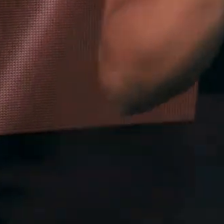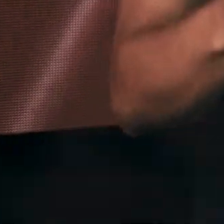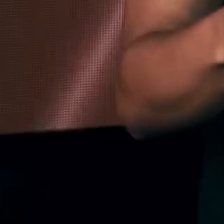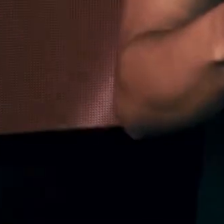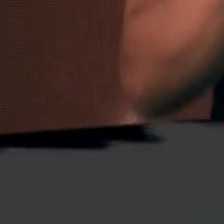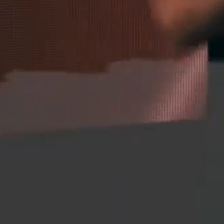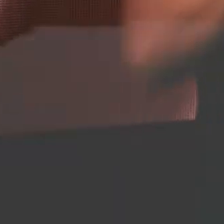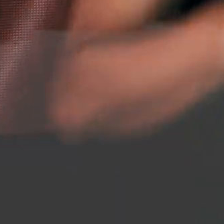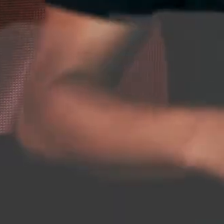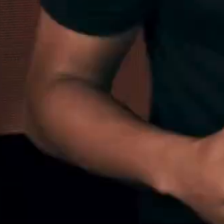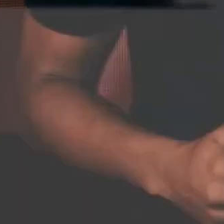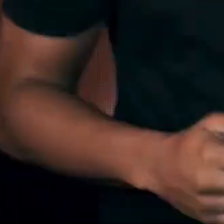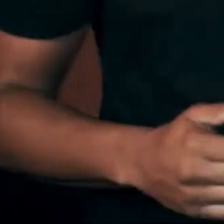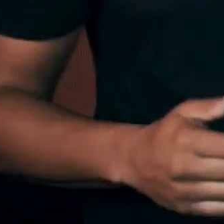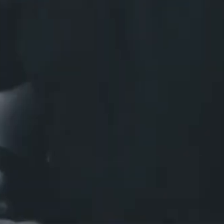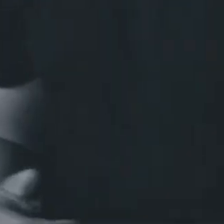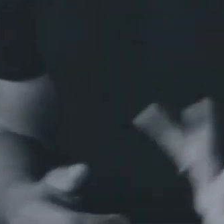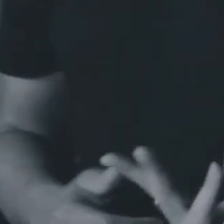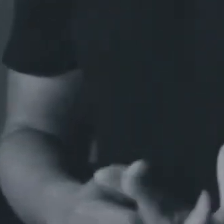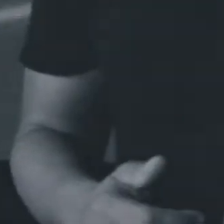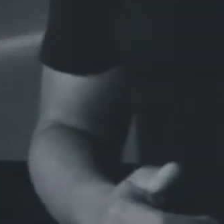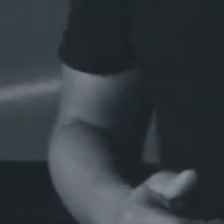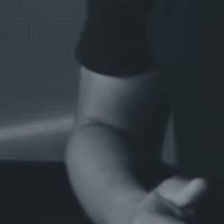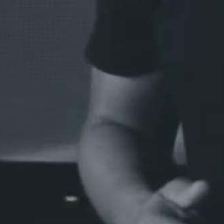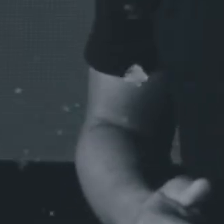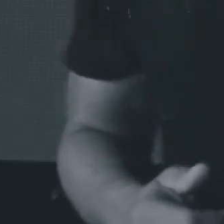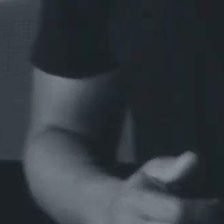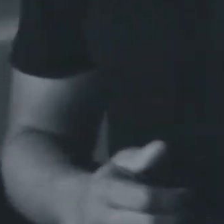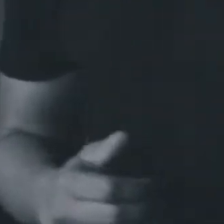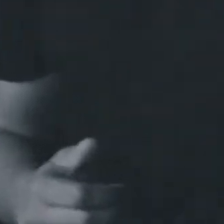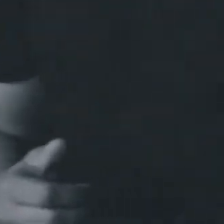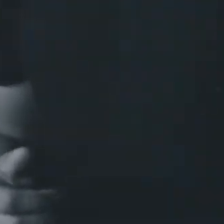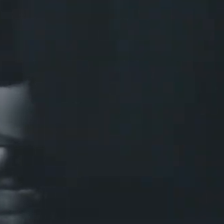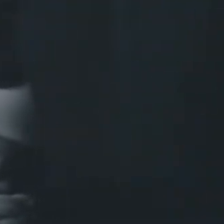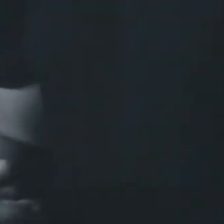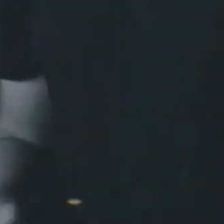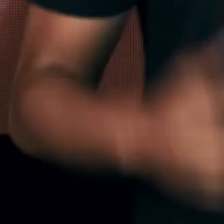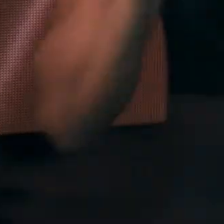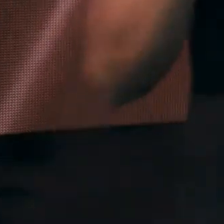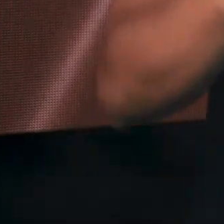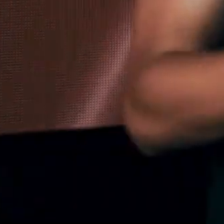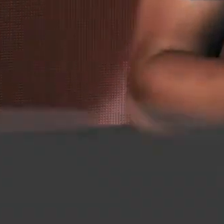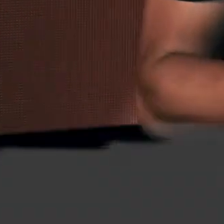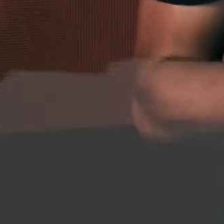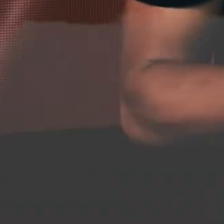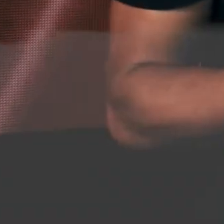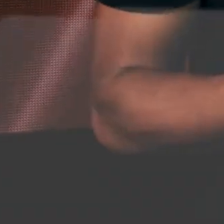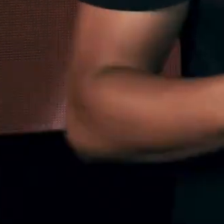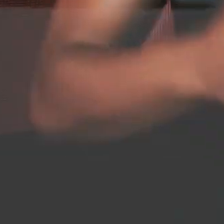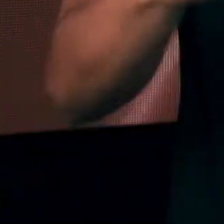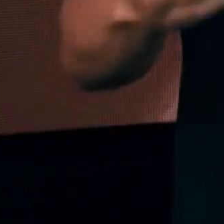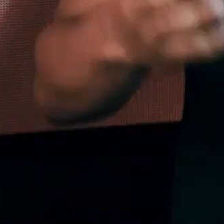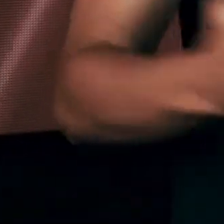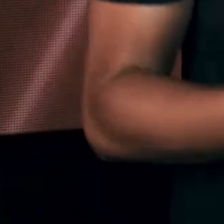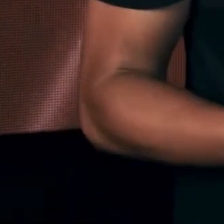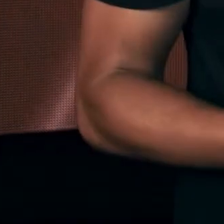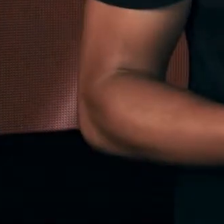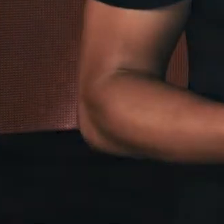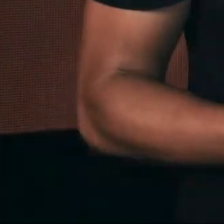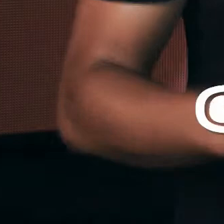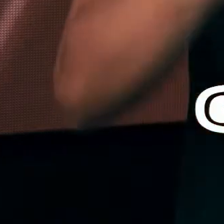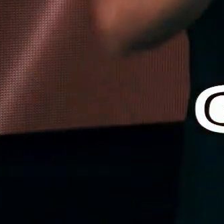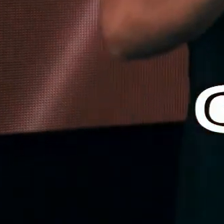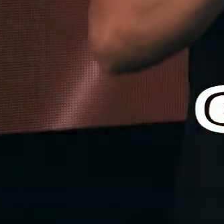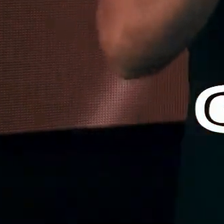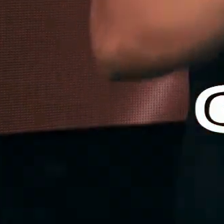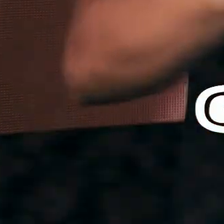Nós temos alguns times para você fazer parte também. Como dança, teatro, isso. Mídia. Nos siga nas nossas redes sociais para ficar por dentro disso